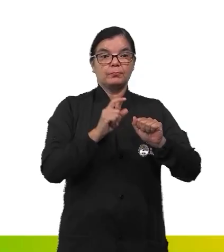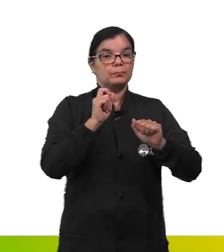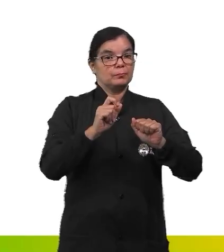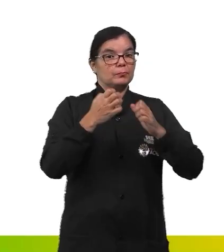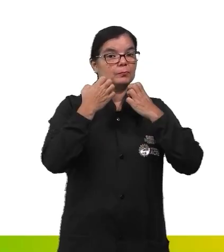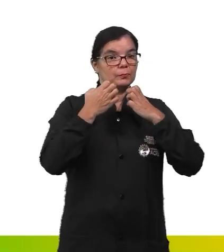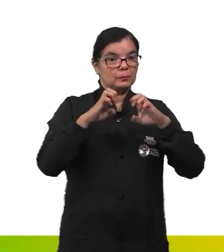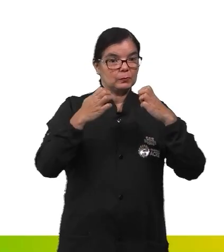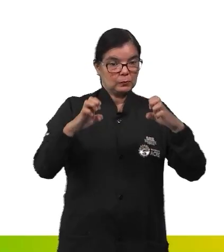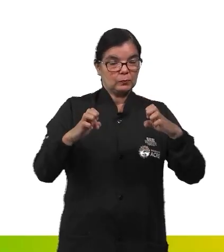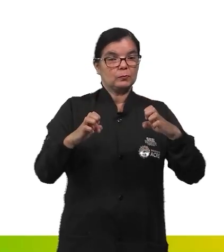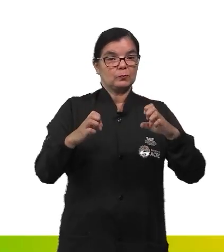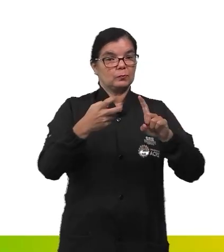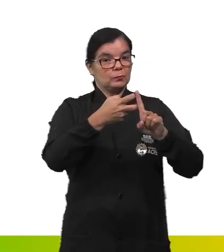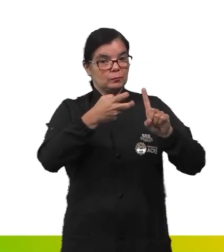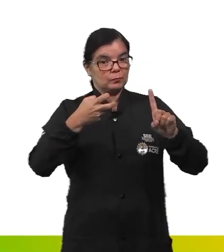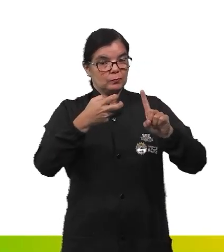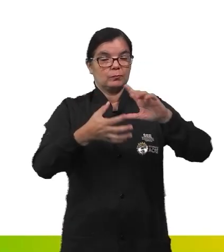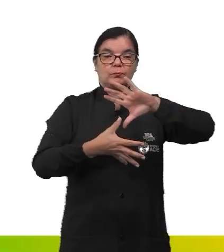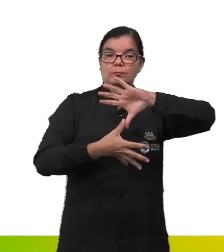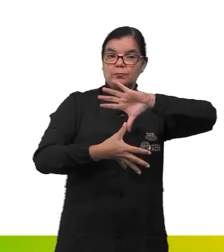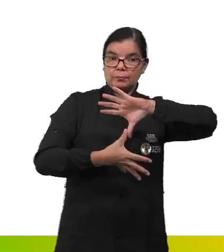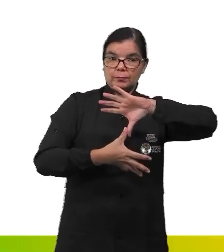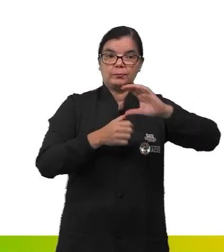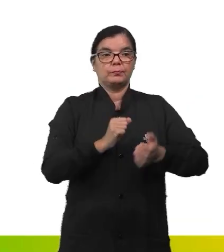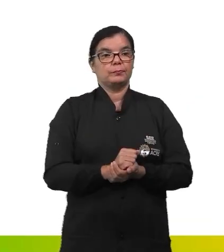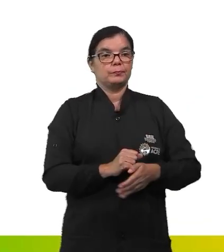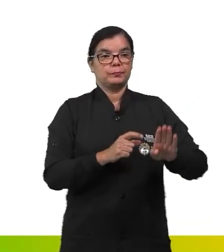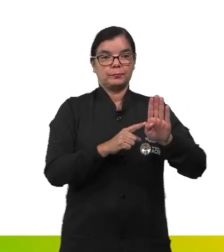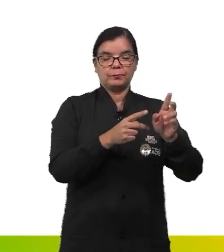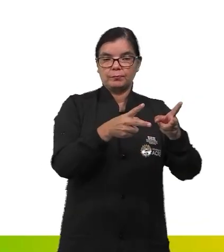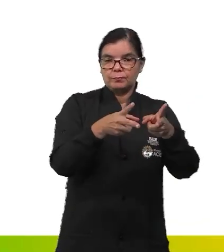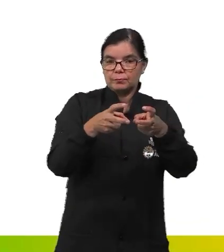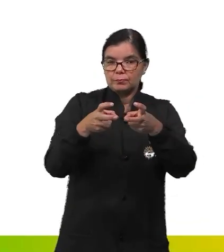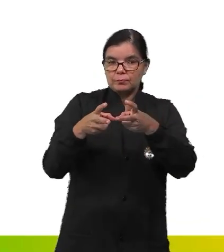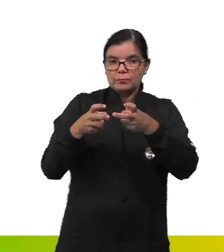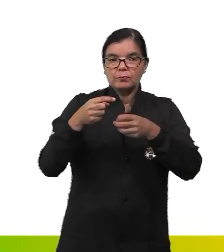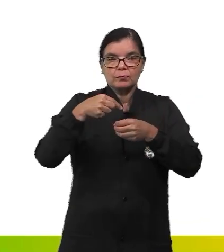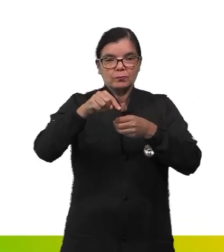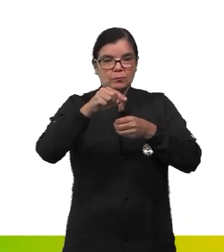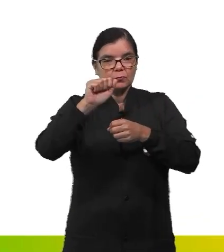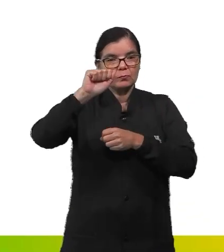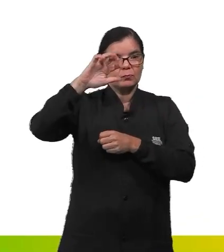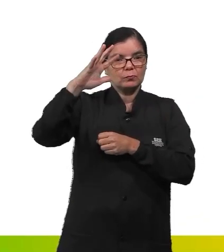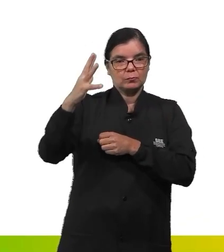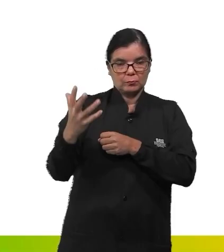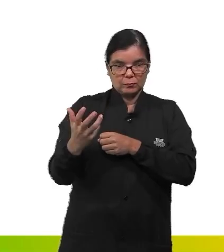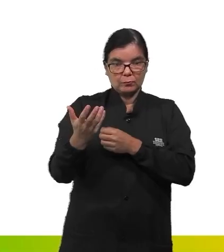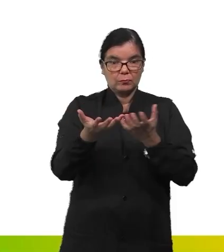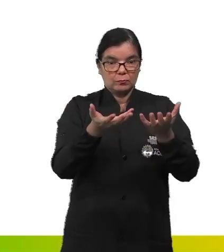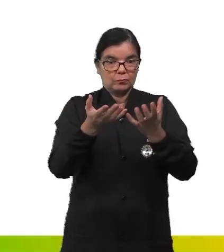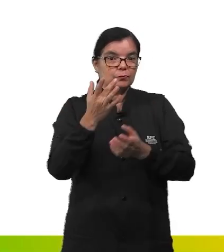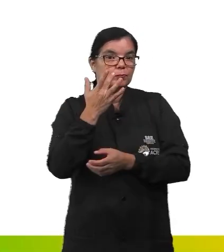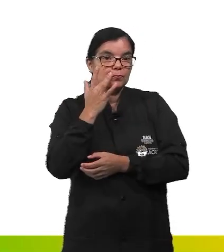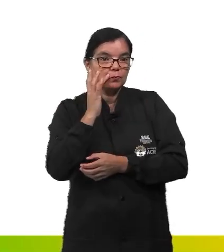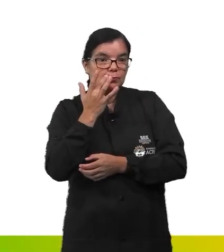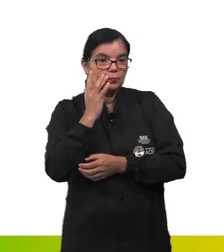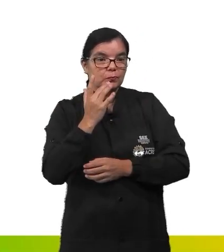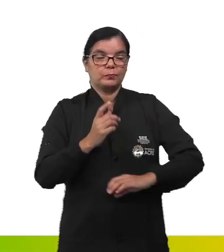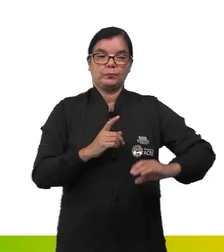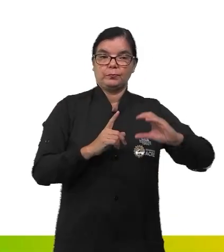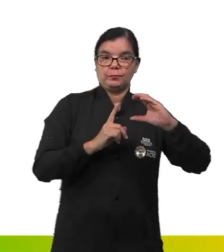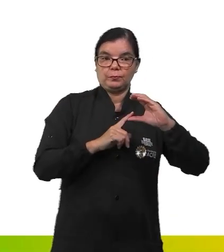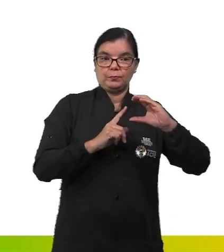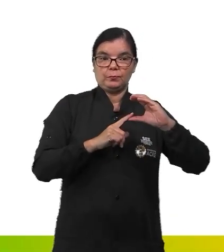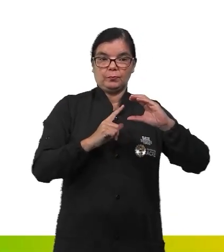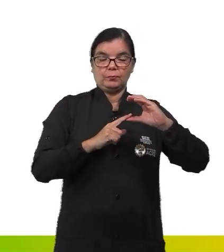é evangelizar os povos indígenas da América. B. A motivação é explorar o interior da África em busca de ouro.